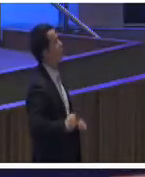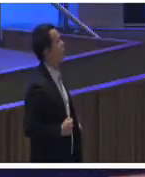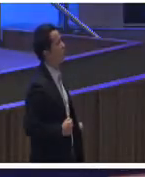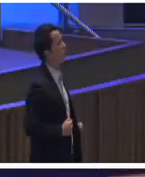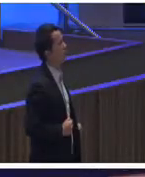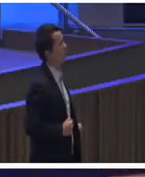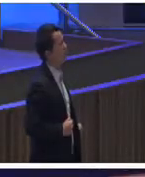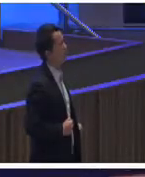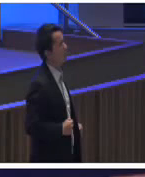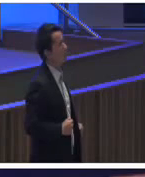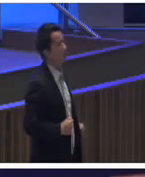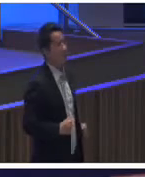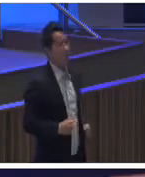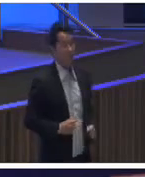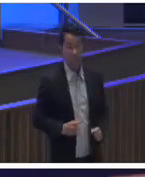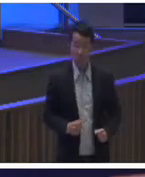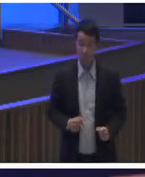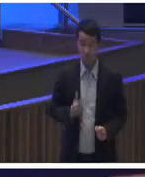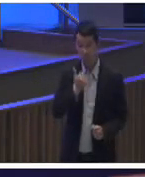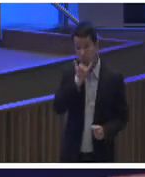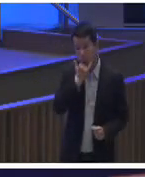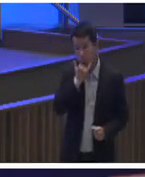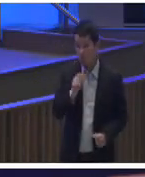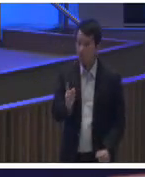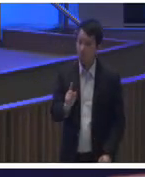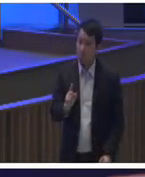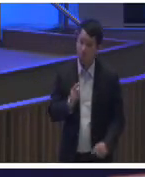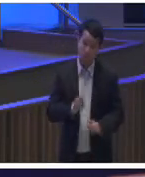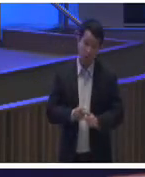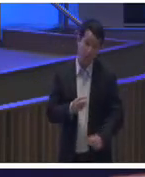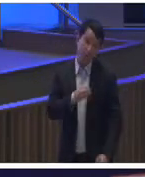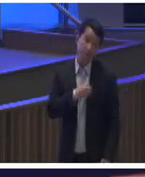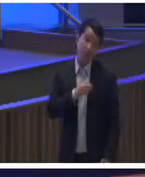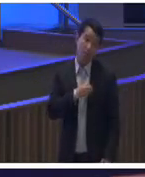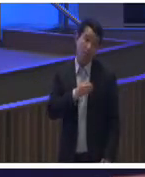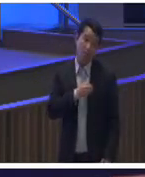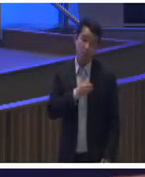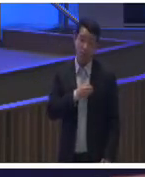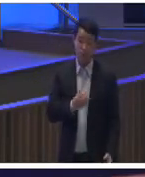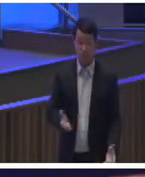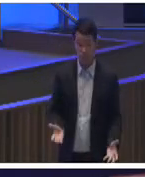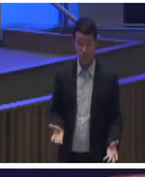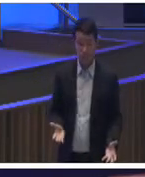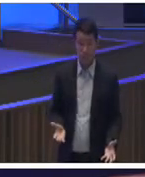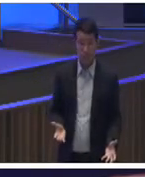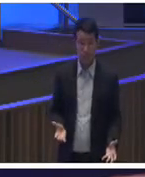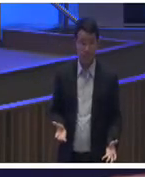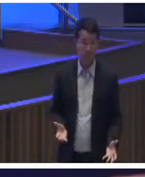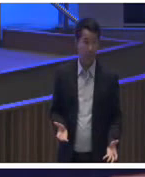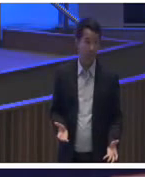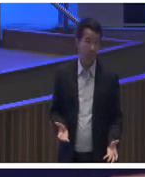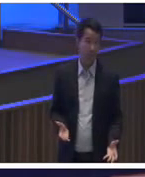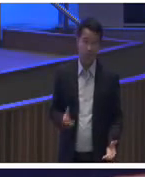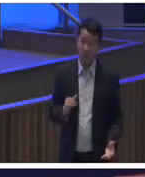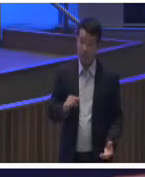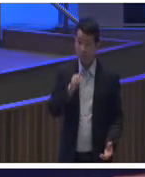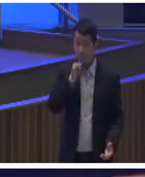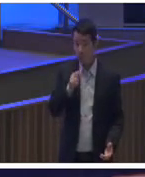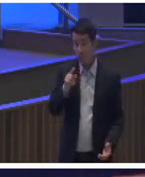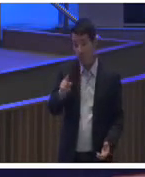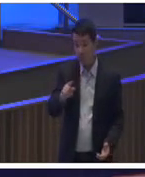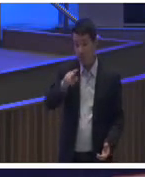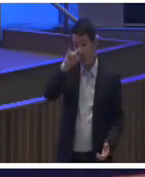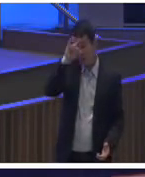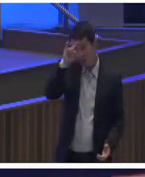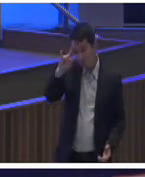etc. Eu disse, não, porque é pecado. Se fosse um adúltero, se fosse isso, se fosse aquilo, que está se